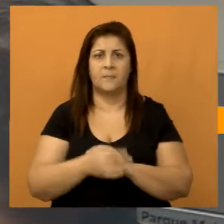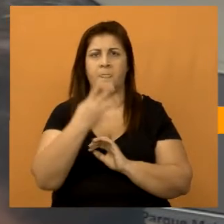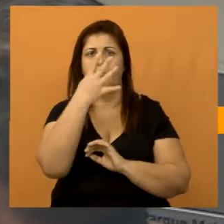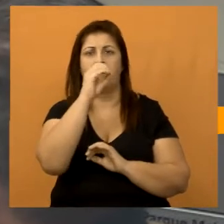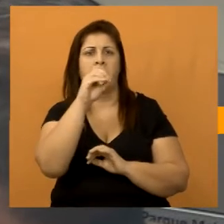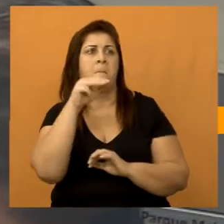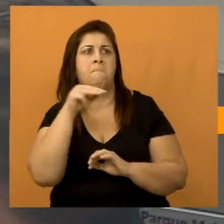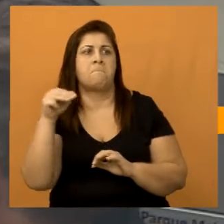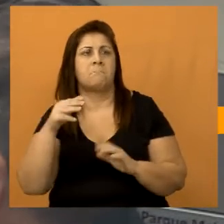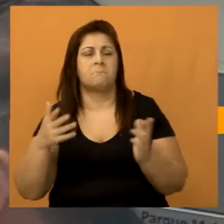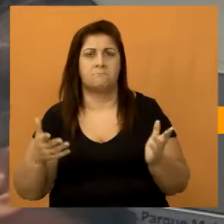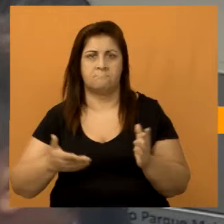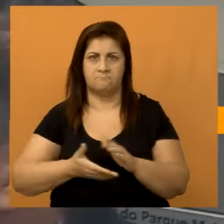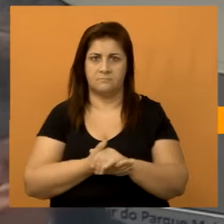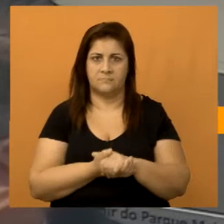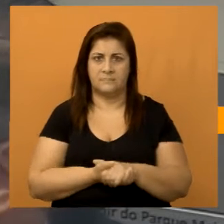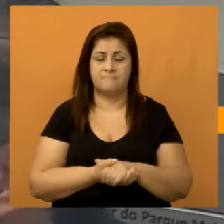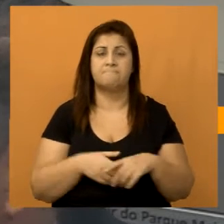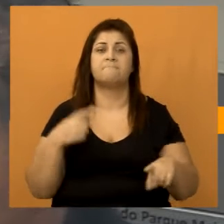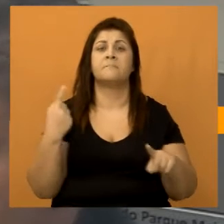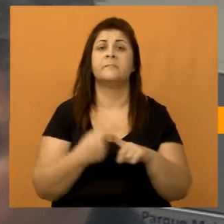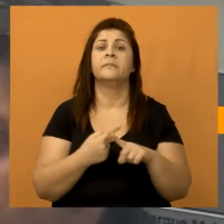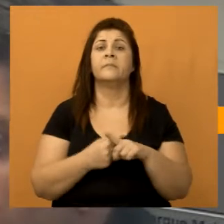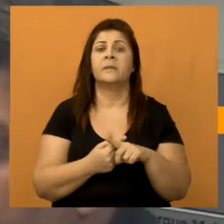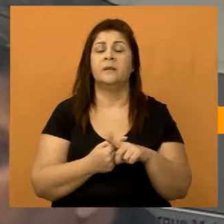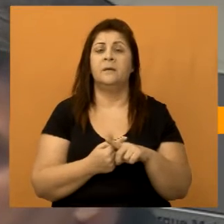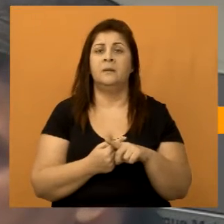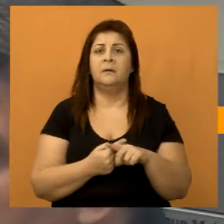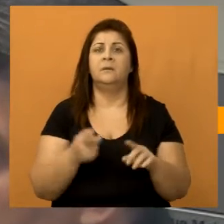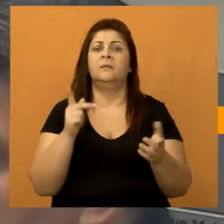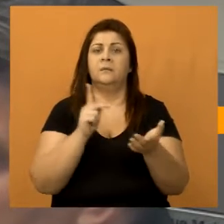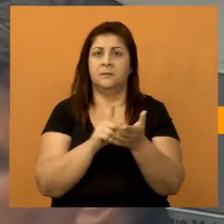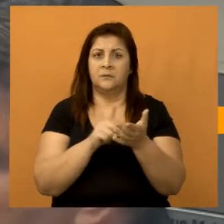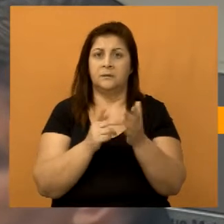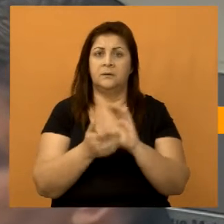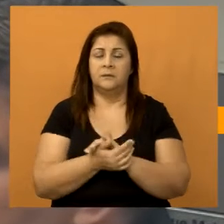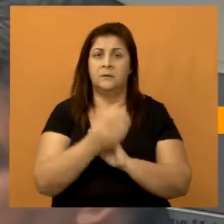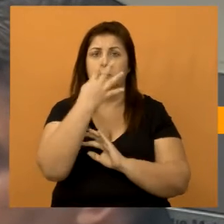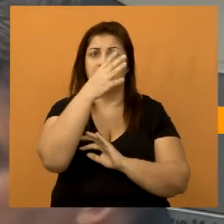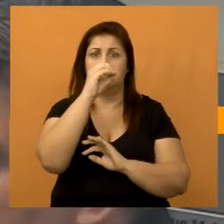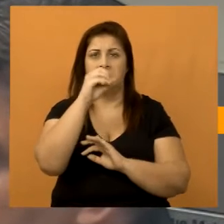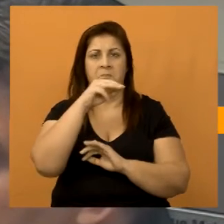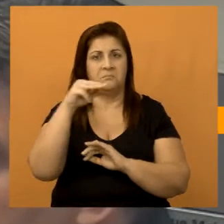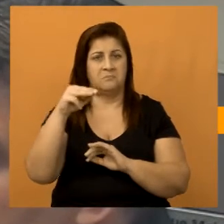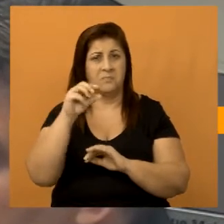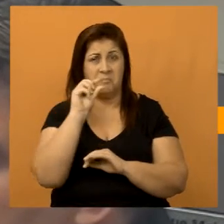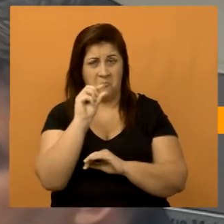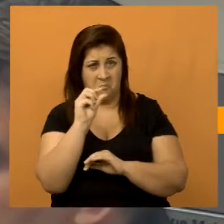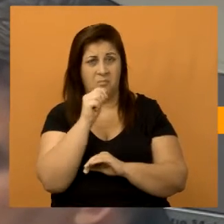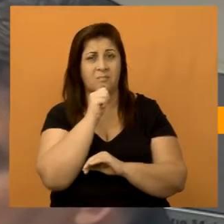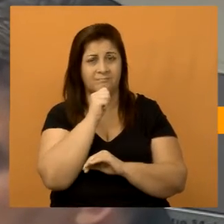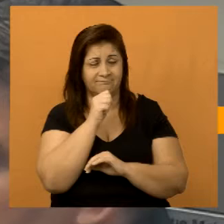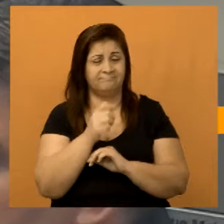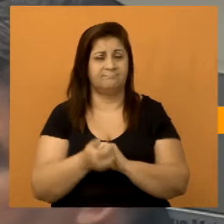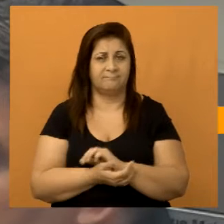40 minutos. Porque realmente 40 minutos não vai ser nada.